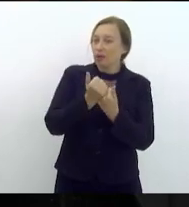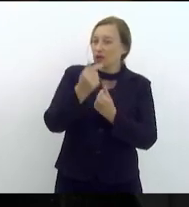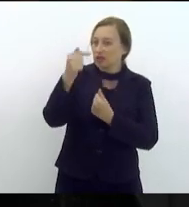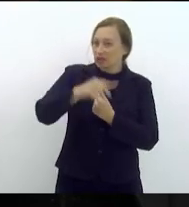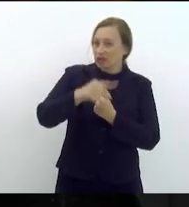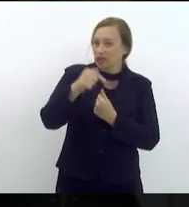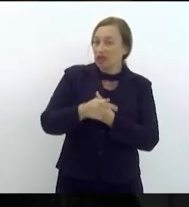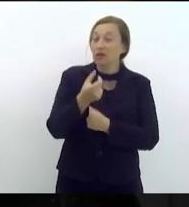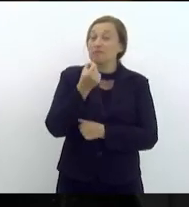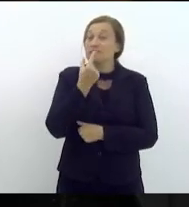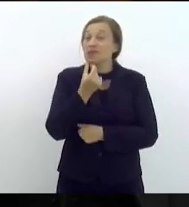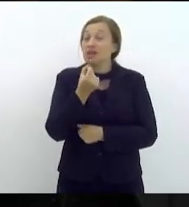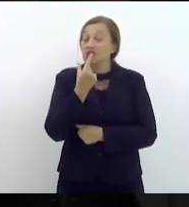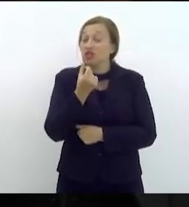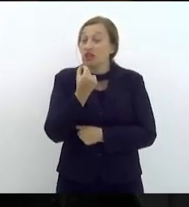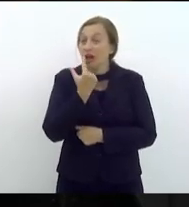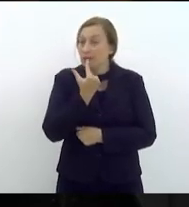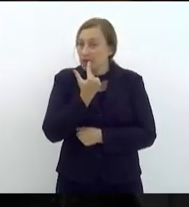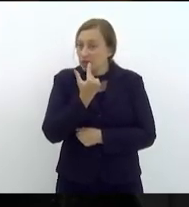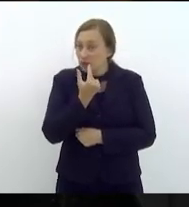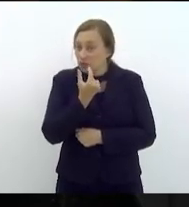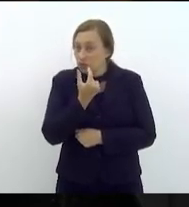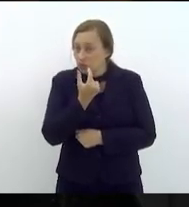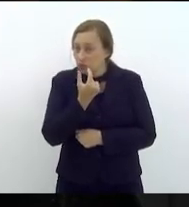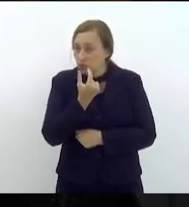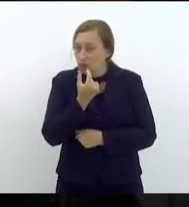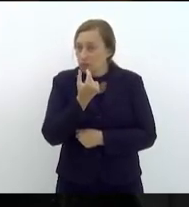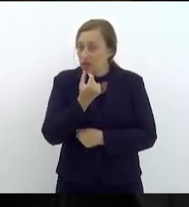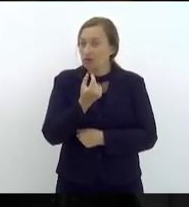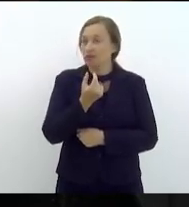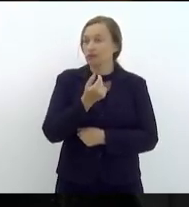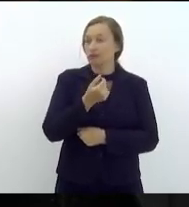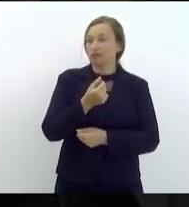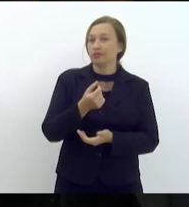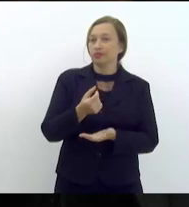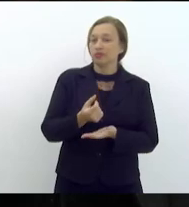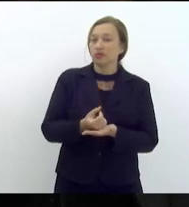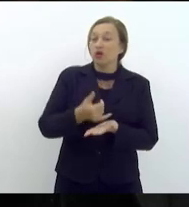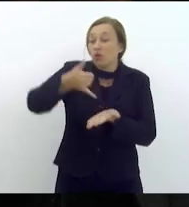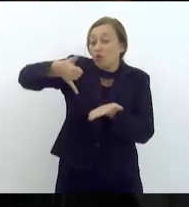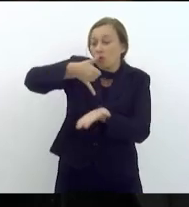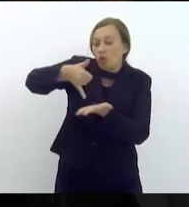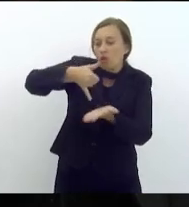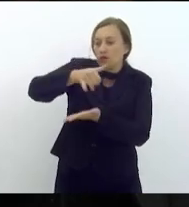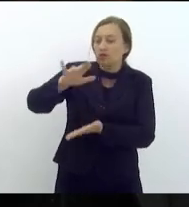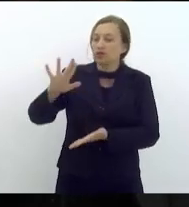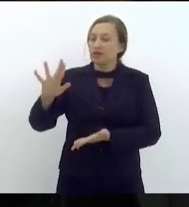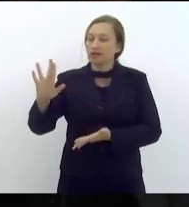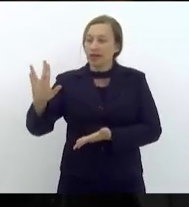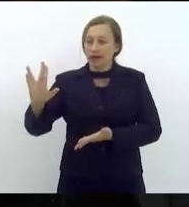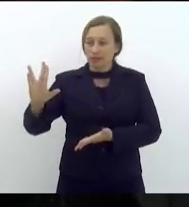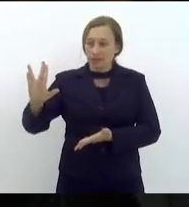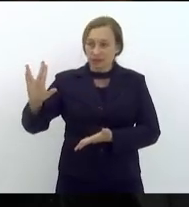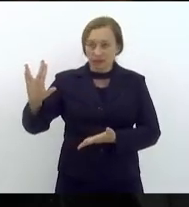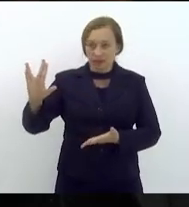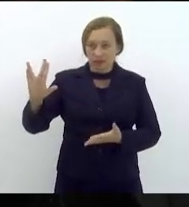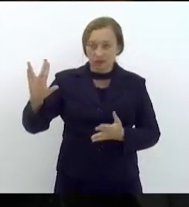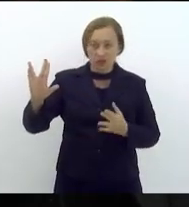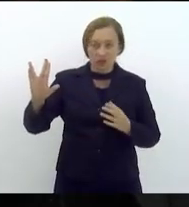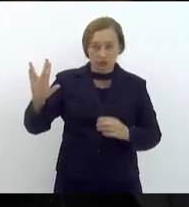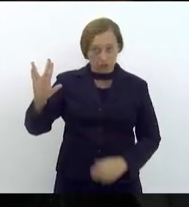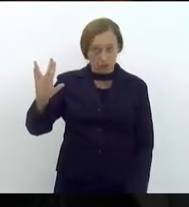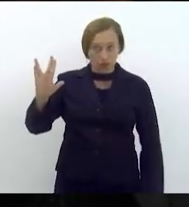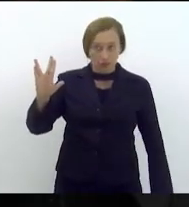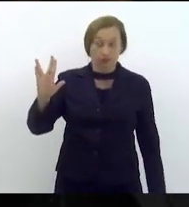um medicamento um medicamento o óleo de cannabis um óleo de